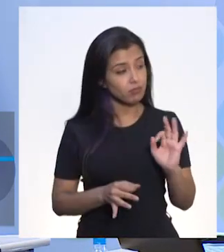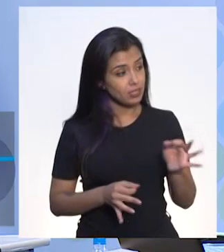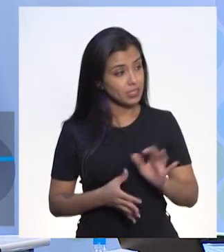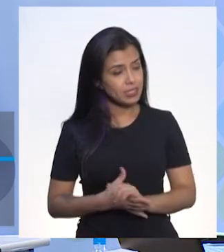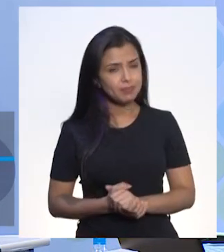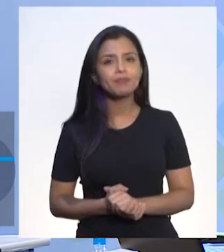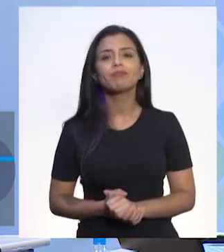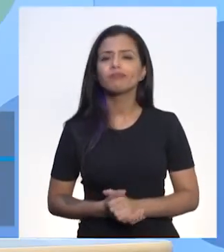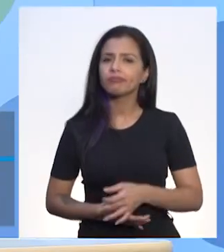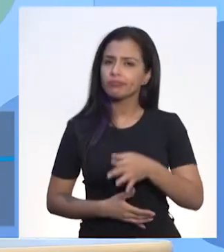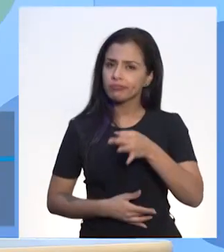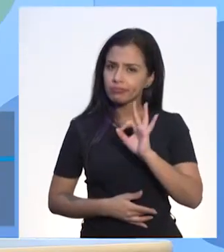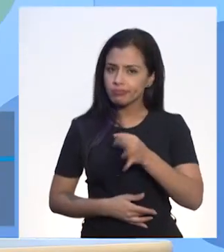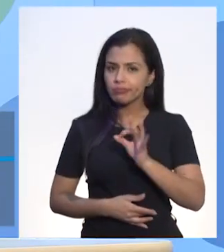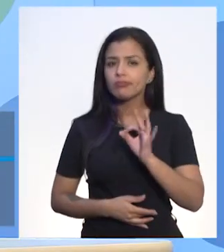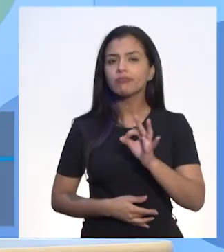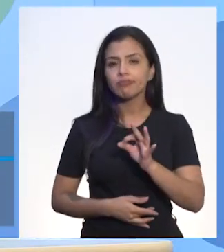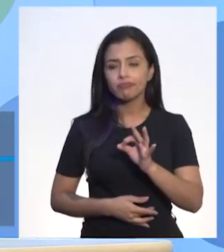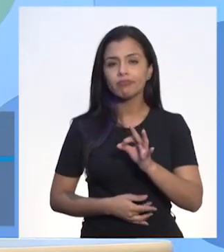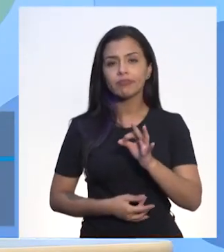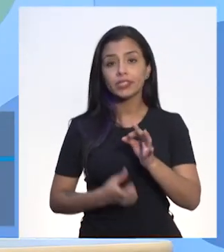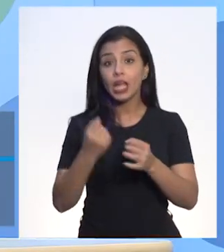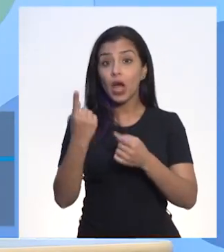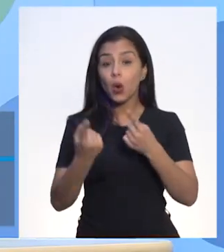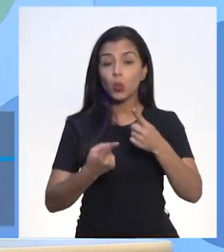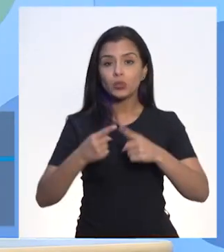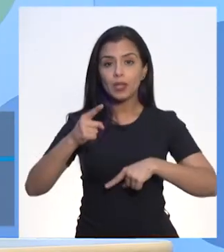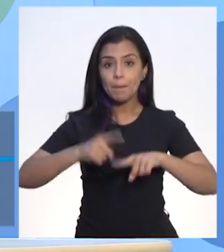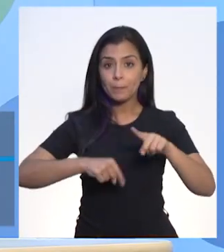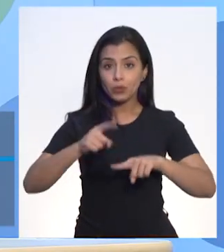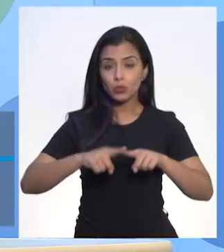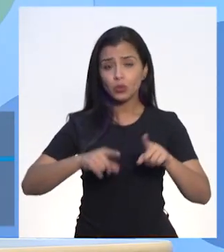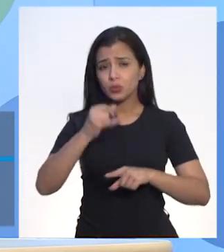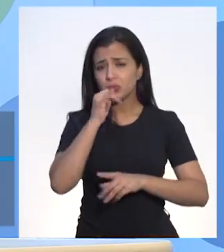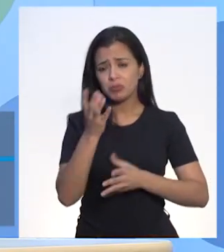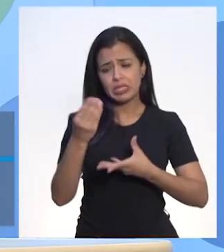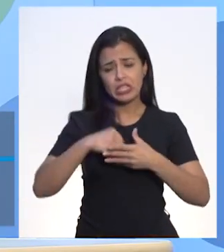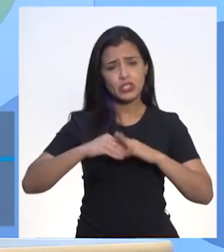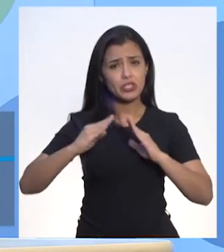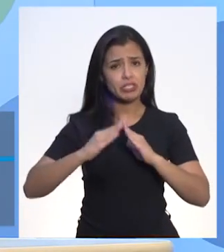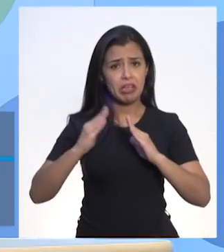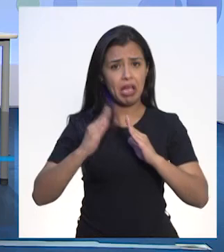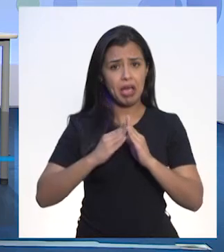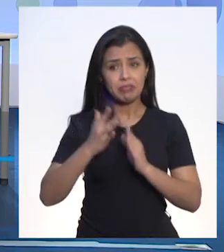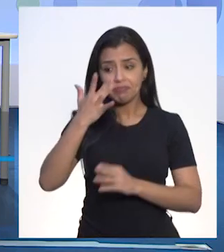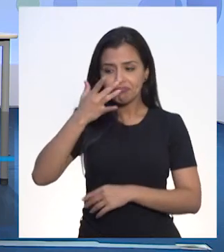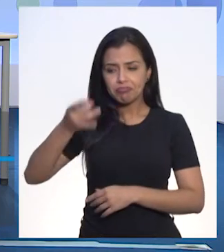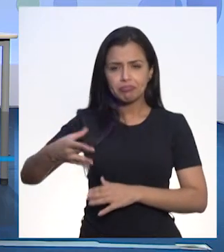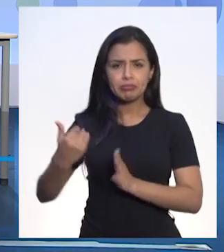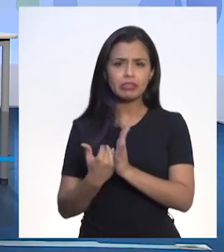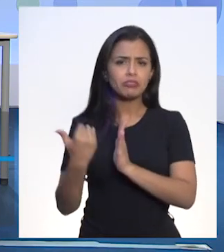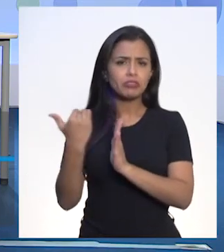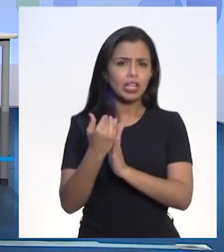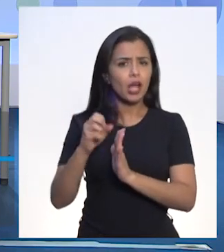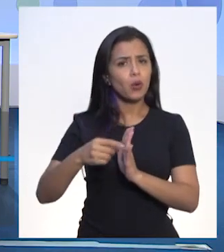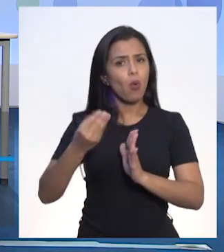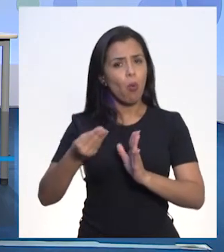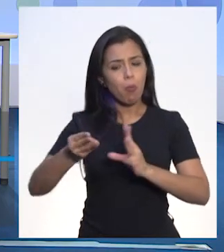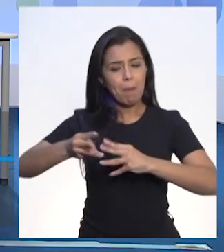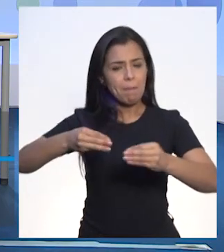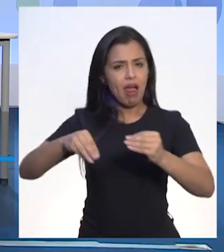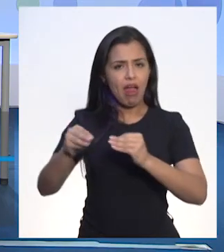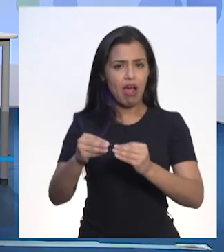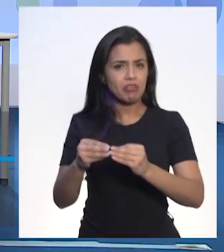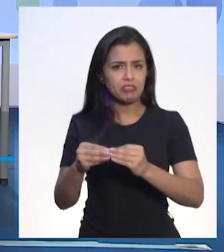com certeza. Isso faz bastante falta. Alguns produtos que a gente tem em casa, às vezes geram um excesso de lixo, uma embalagem desnecessária. Então, a